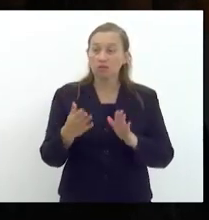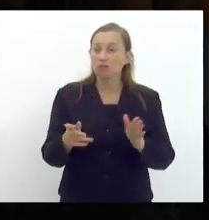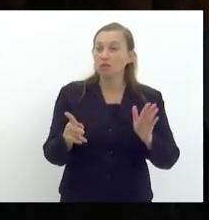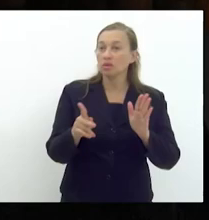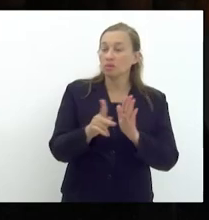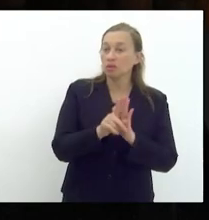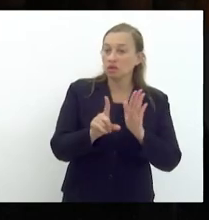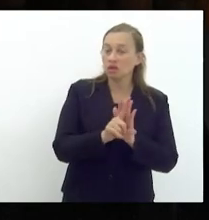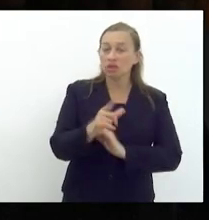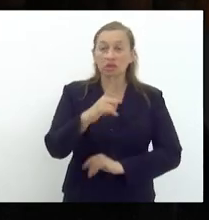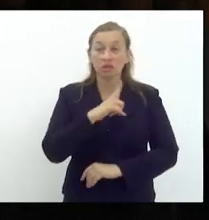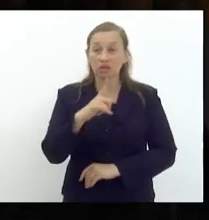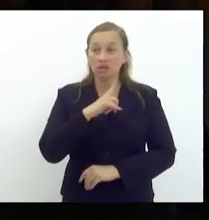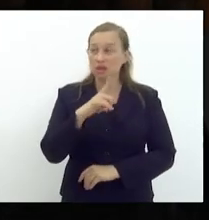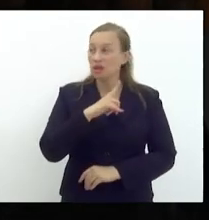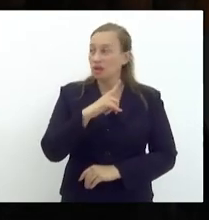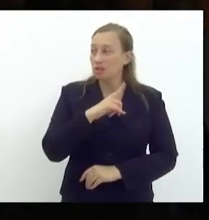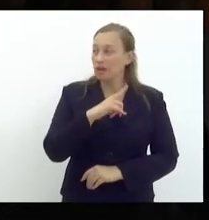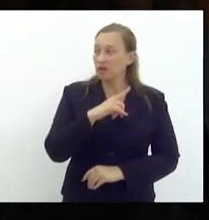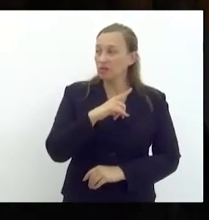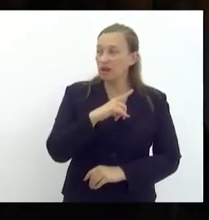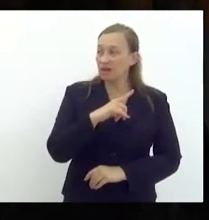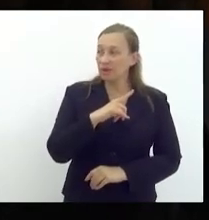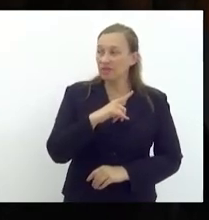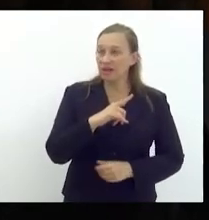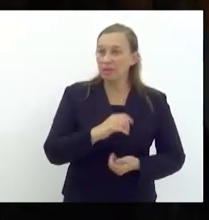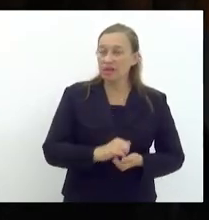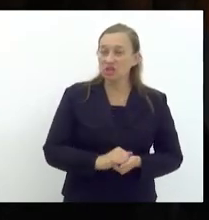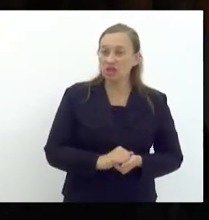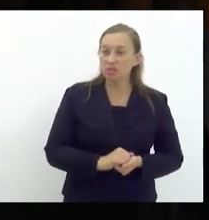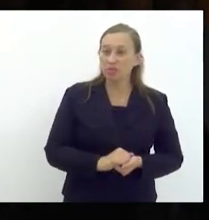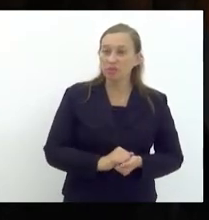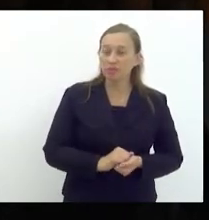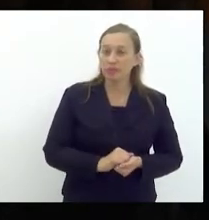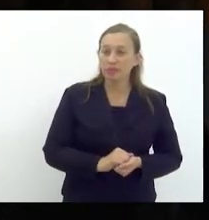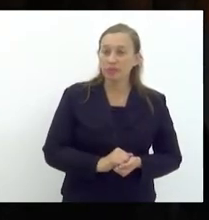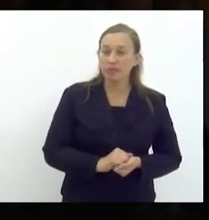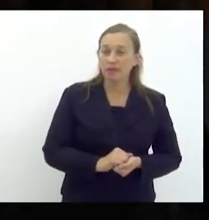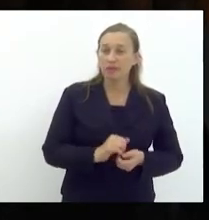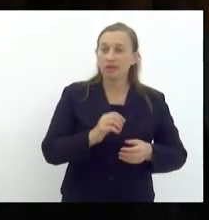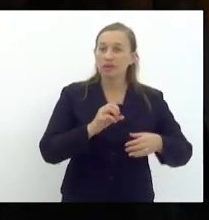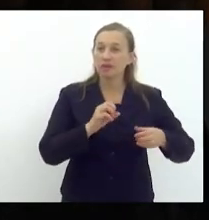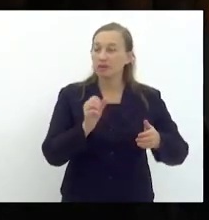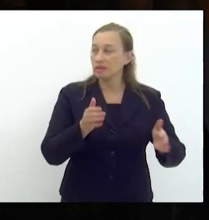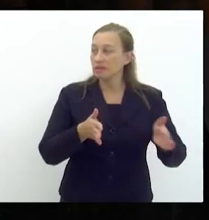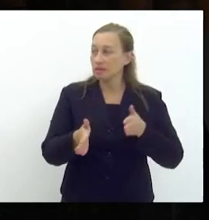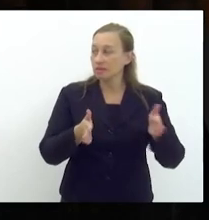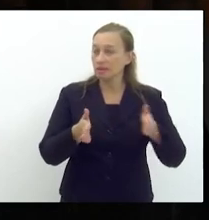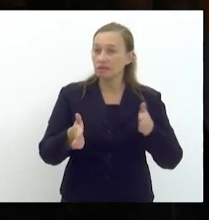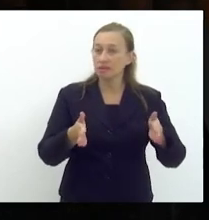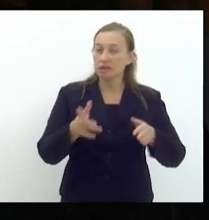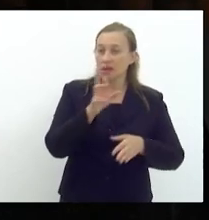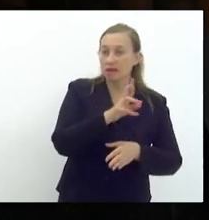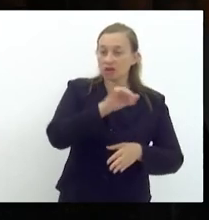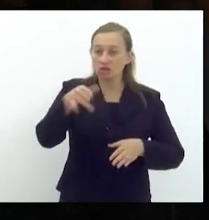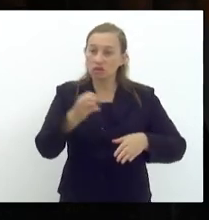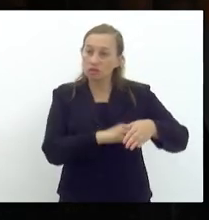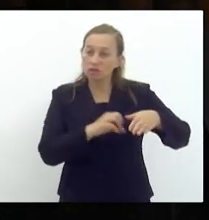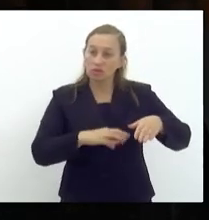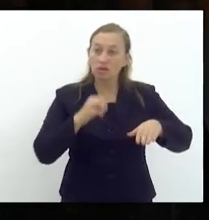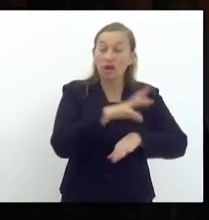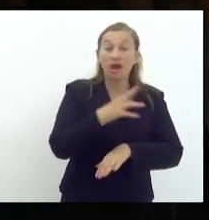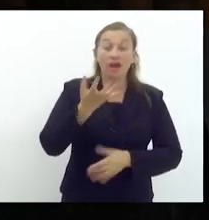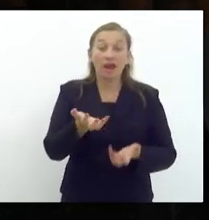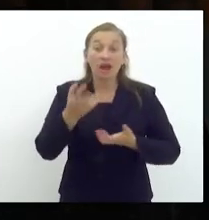que tem o condão de revogar o programa supera RJ quero dizer e lembrar